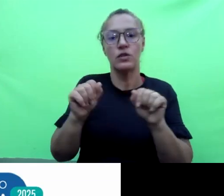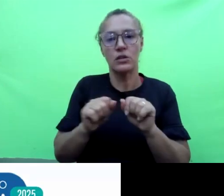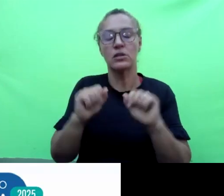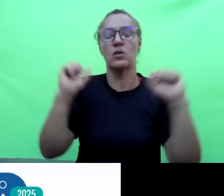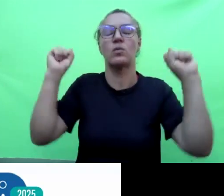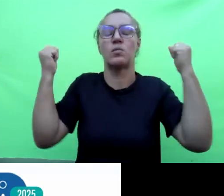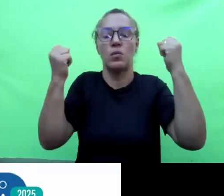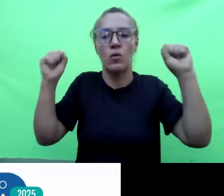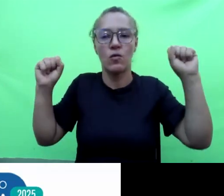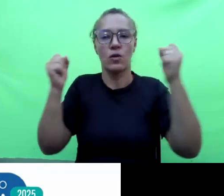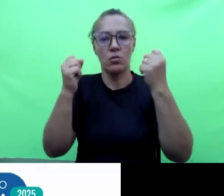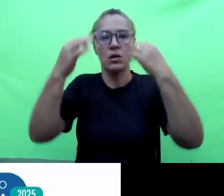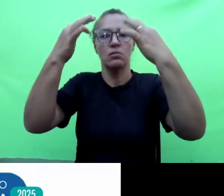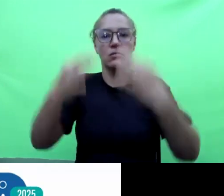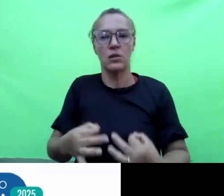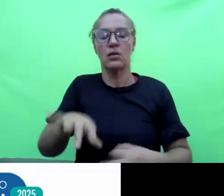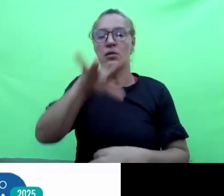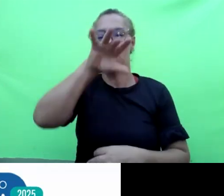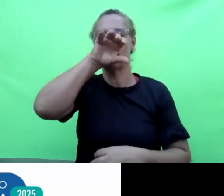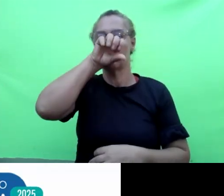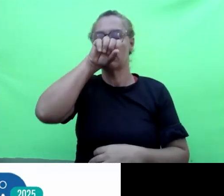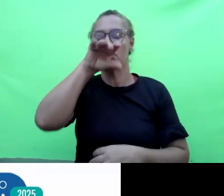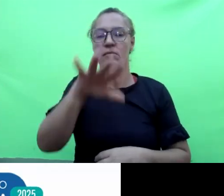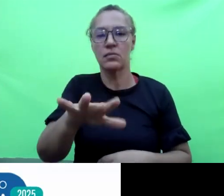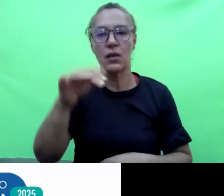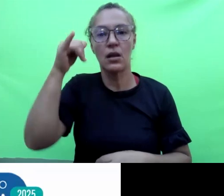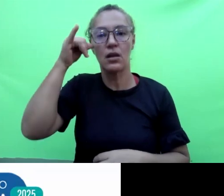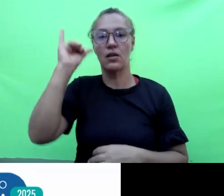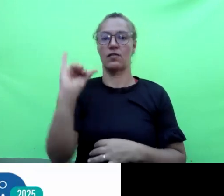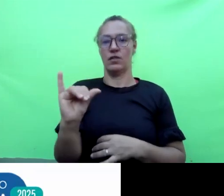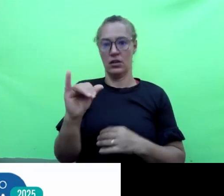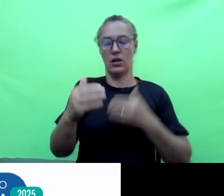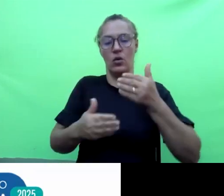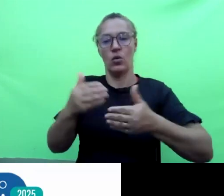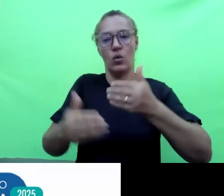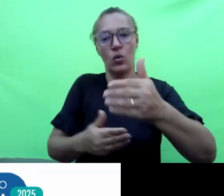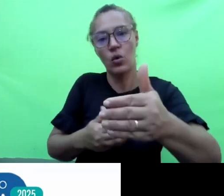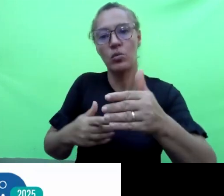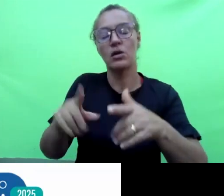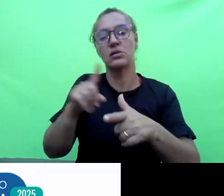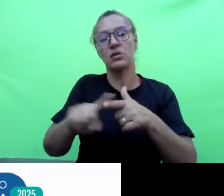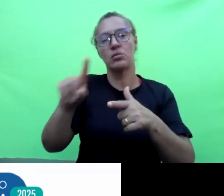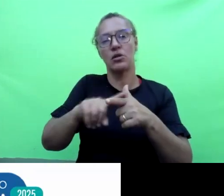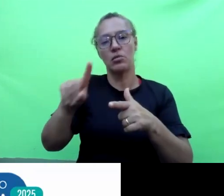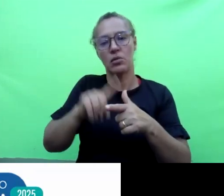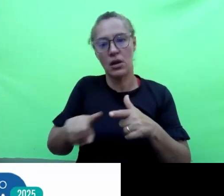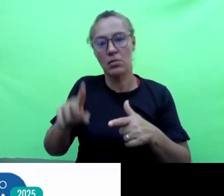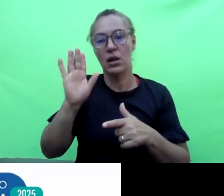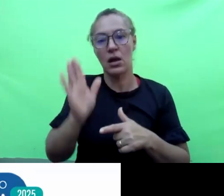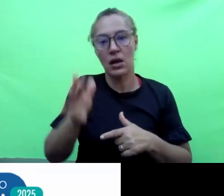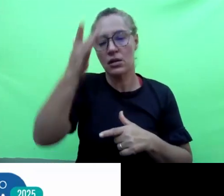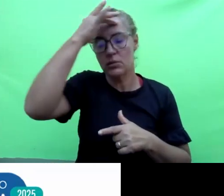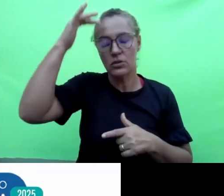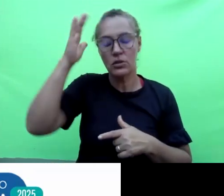respiratório correto para evitar, no longo prazo, ter esses problemas, especialmente naqueles que já têm